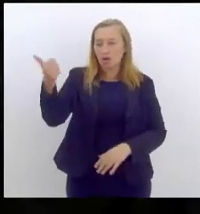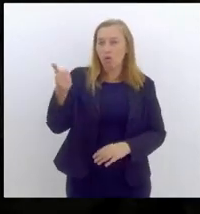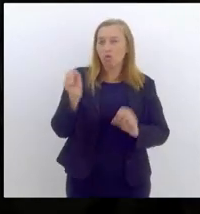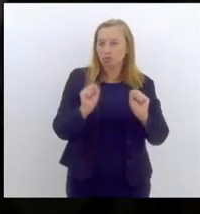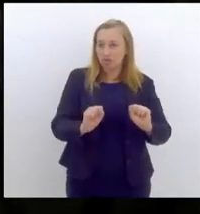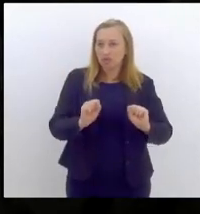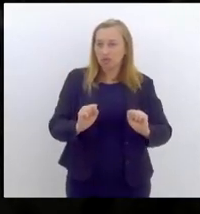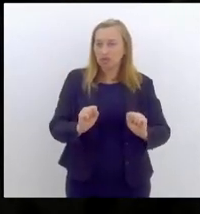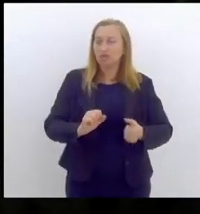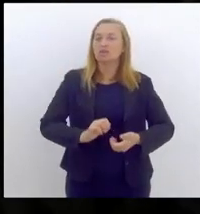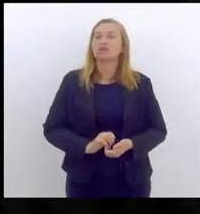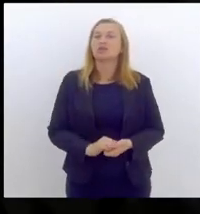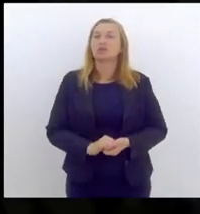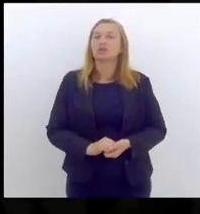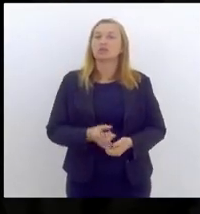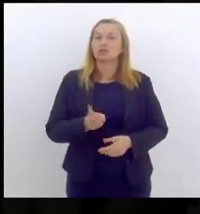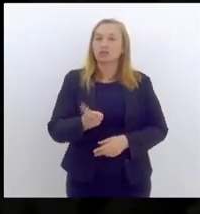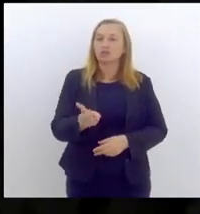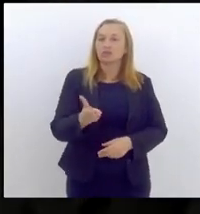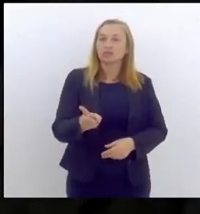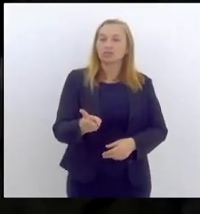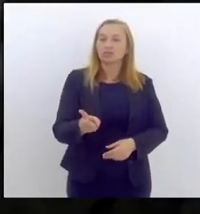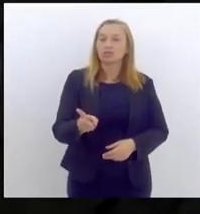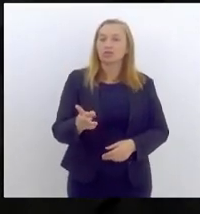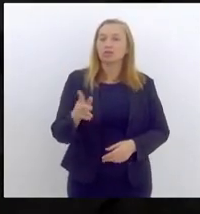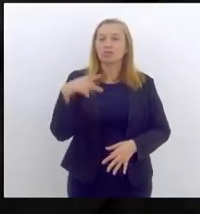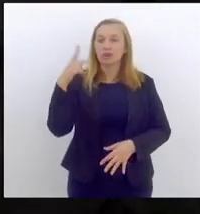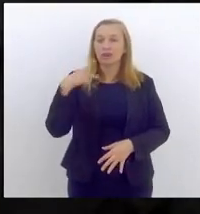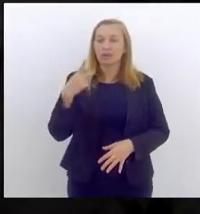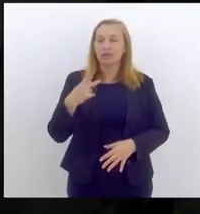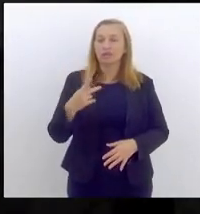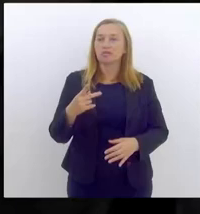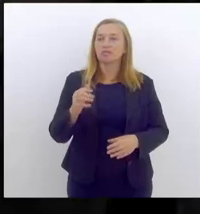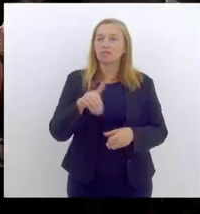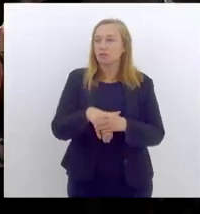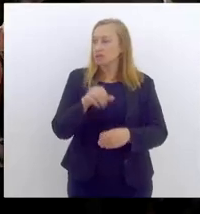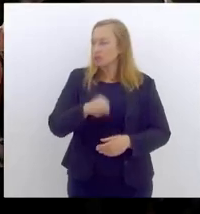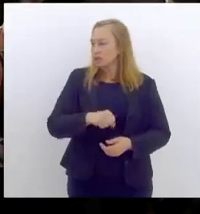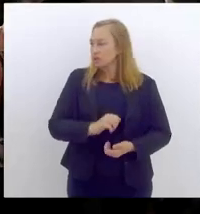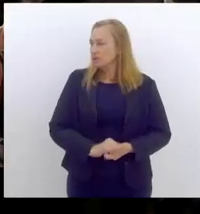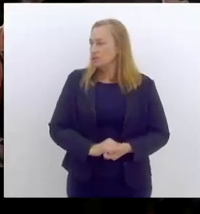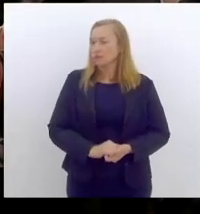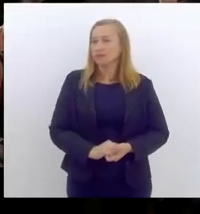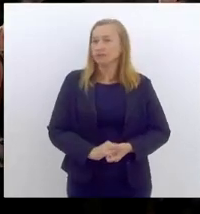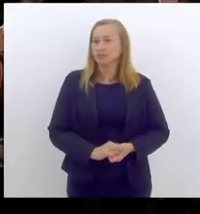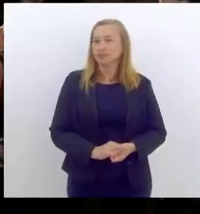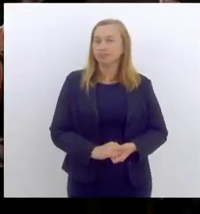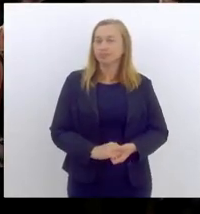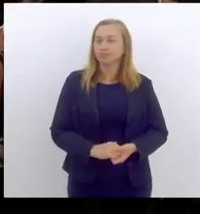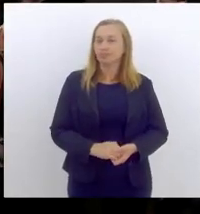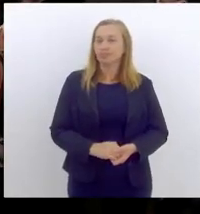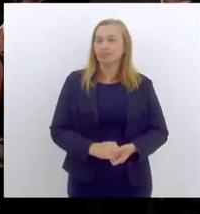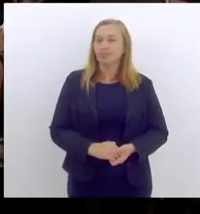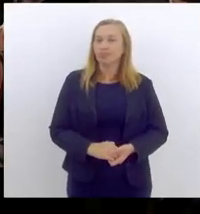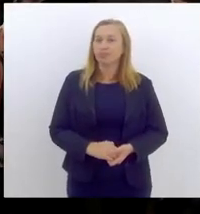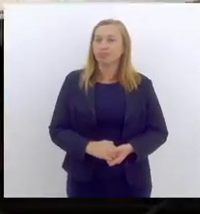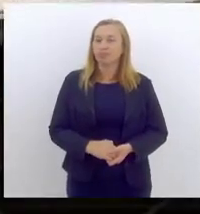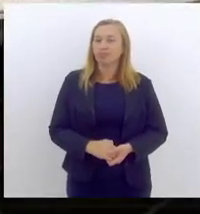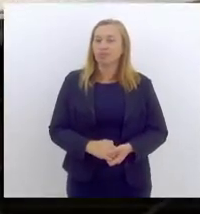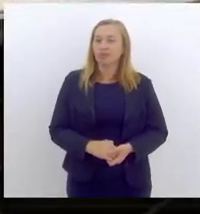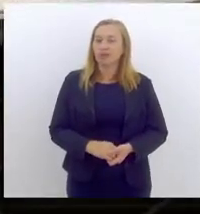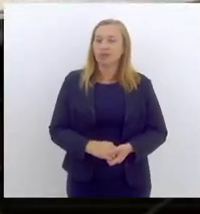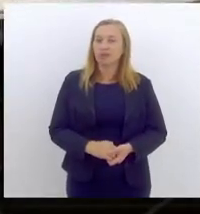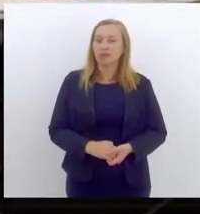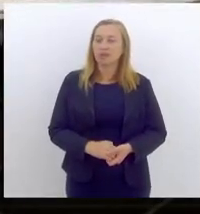e que mantenha a unidade do Parlamento. Voto sim. Deputado Eduardo Cavalieri vota